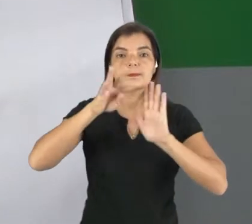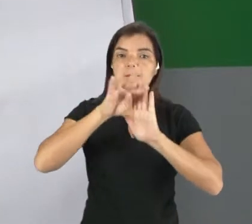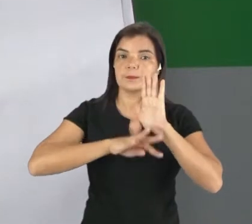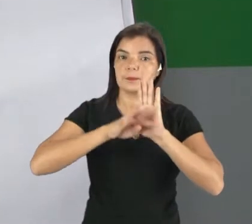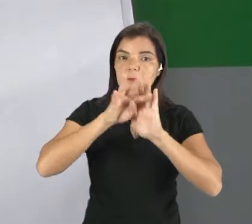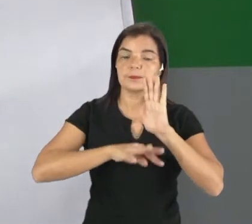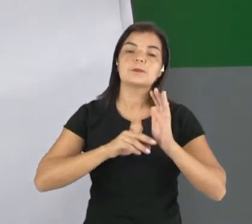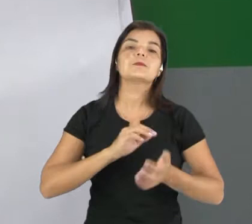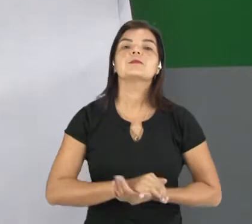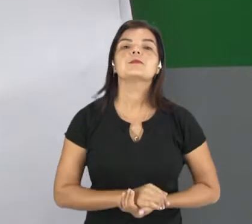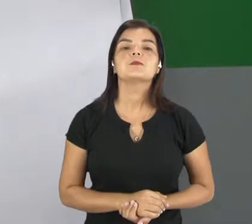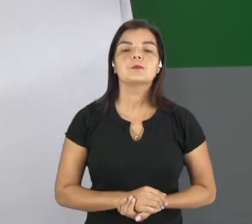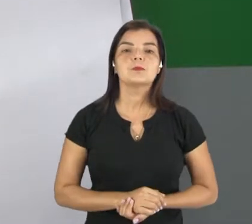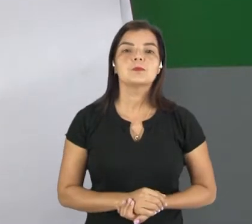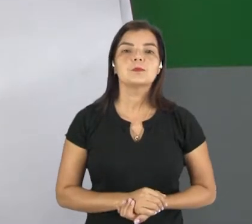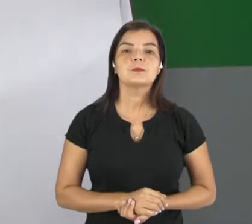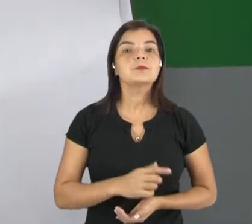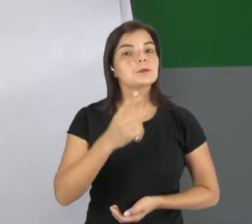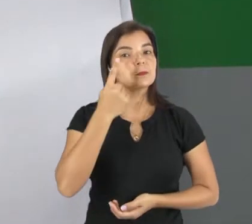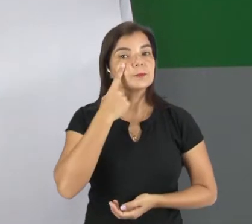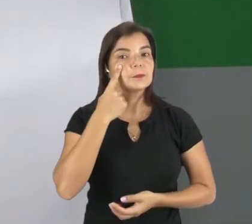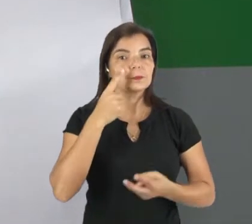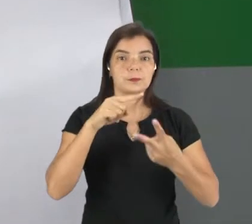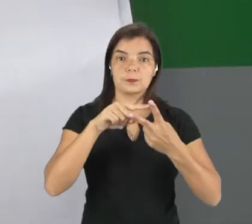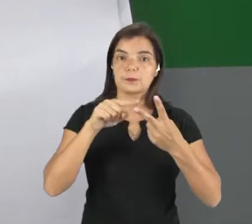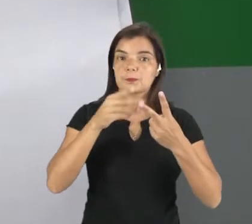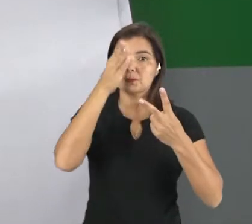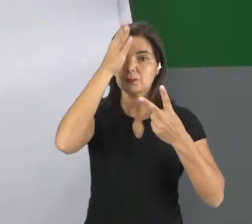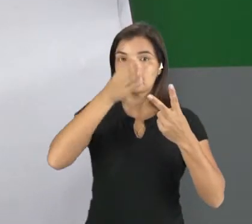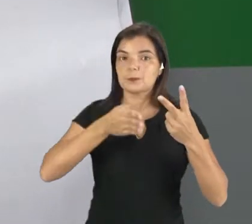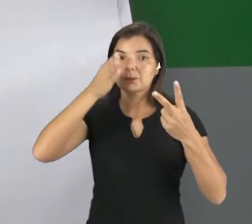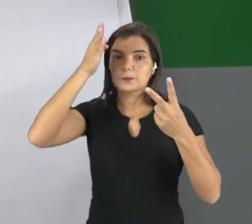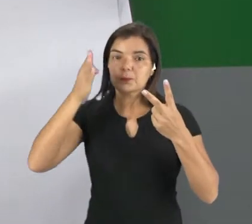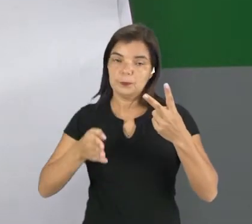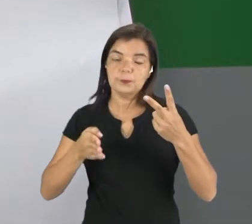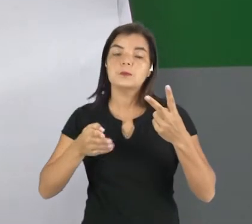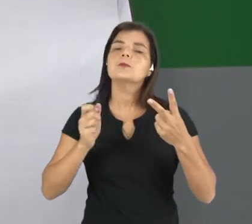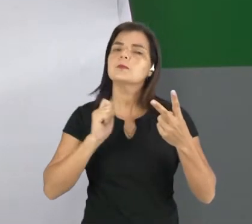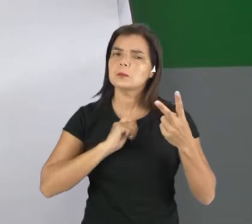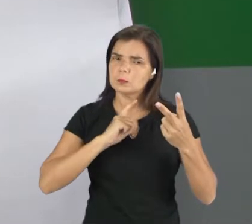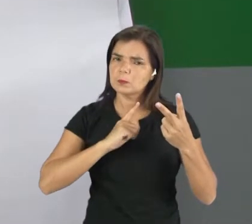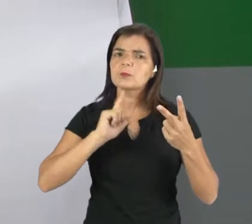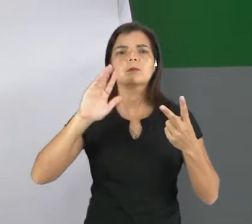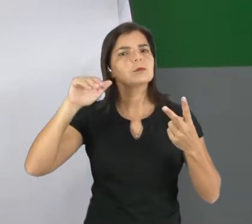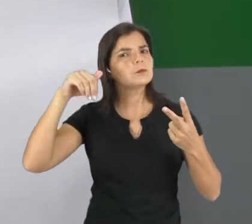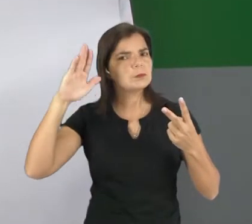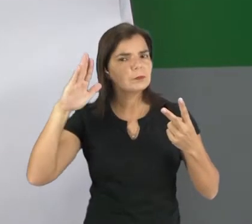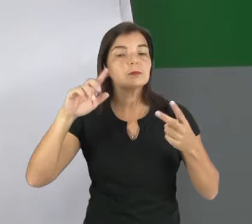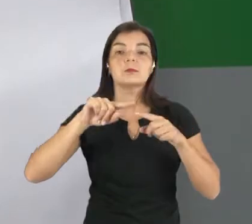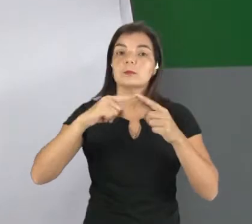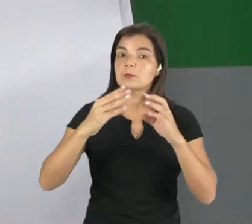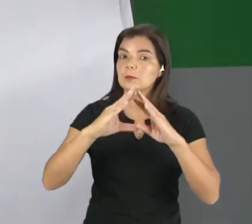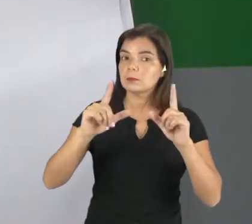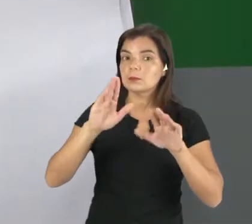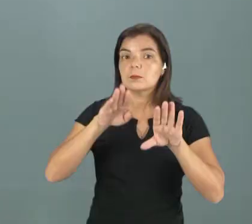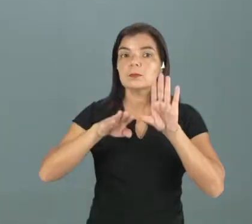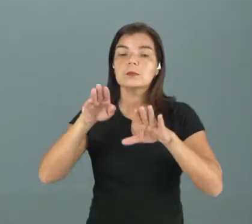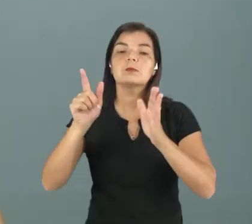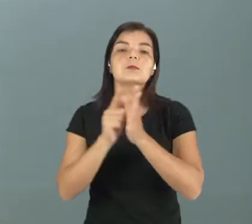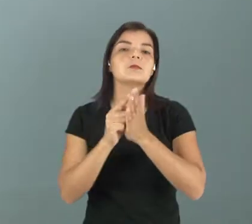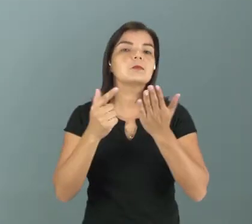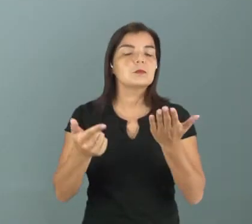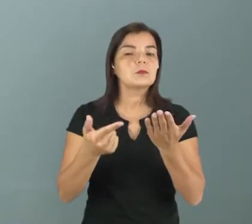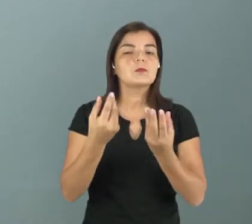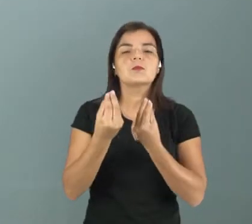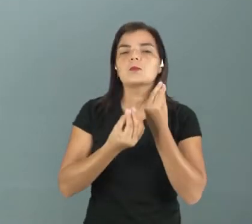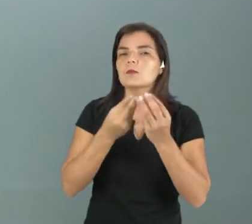texto, tá? Então aqui nós vemos duas colunas. Pode haver mais? Pode, tá? Mas isso, é claro, depende do jornal, a